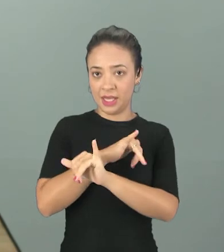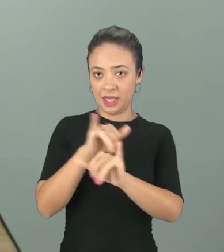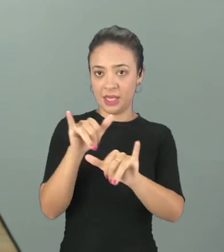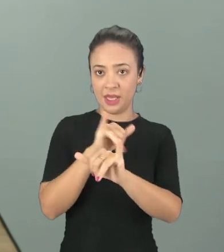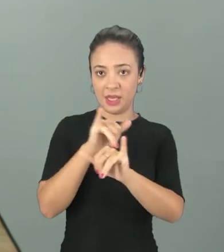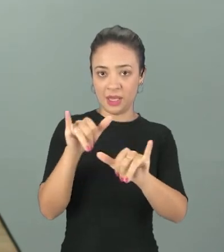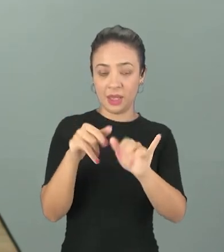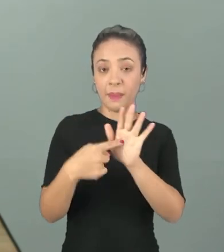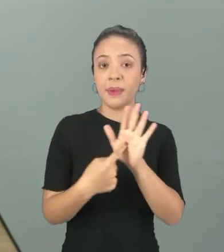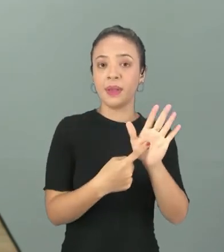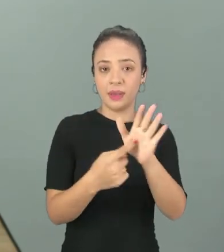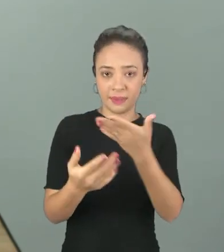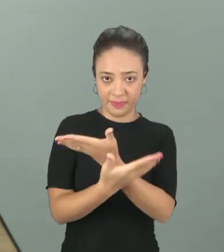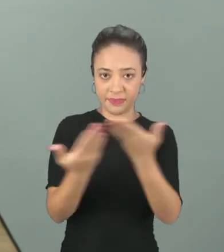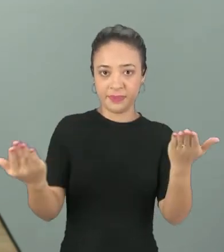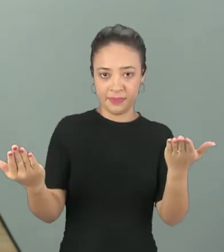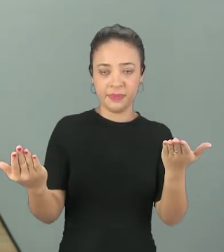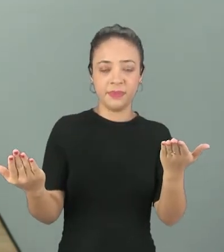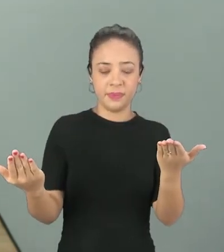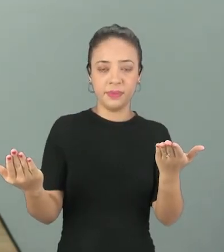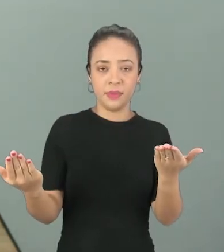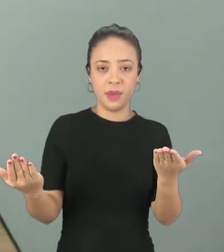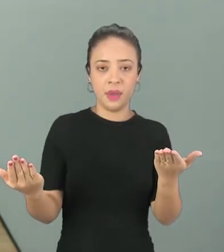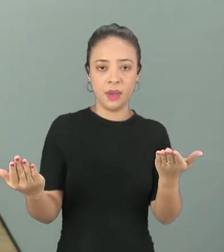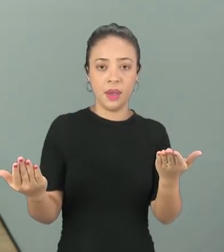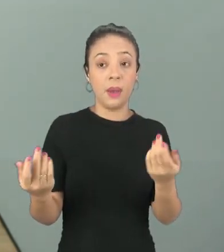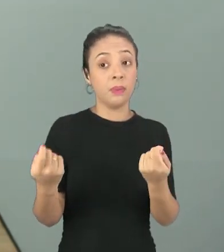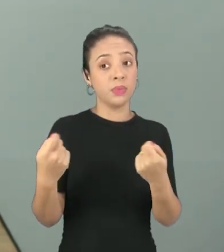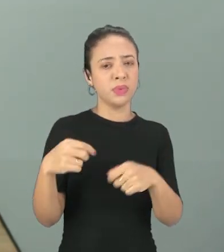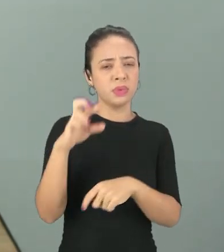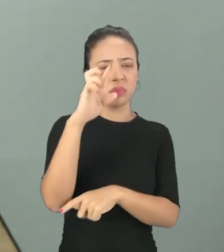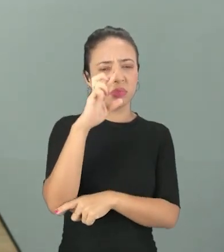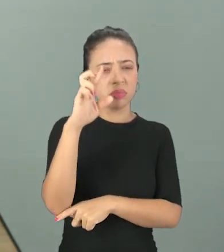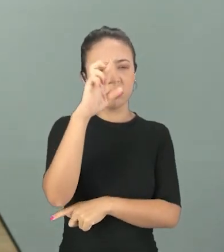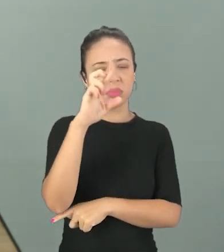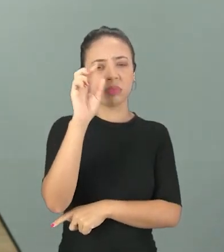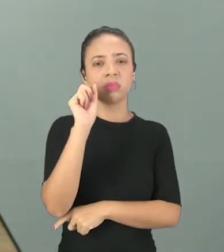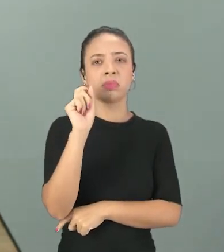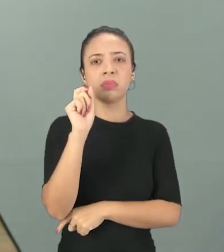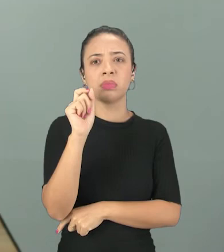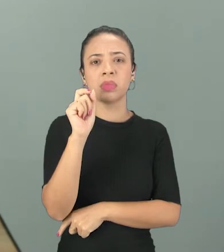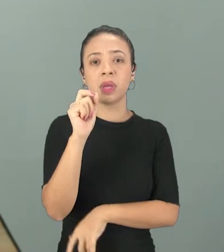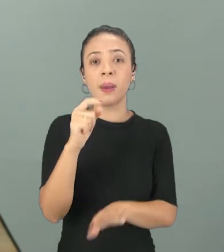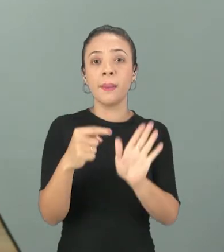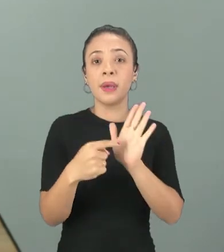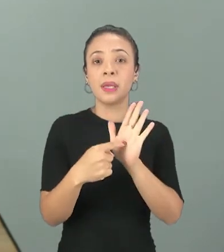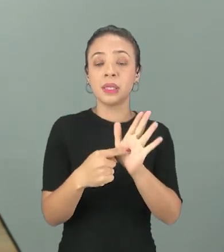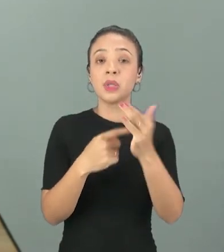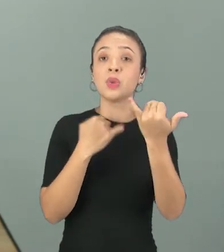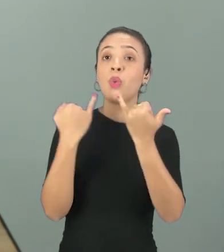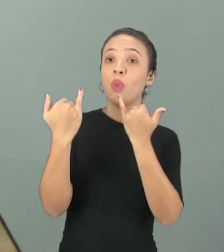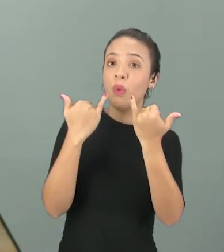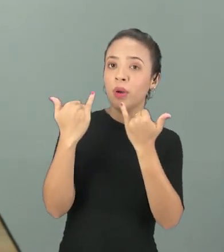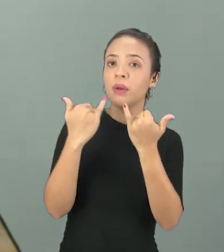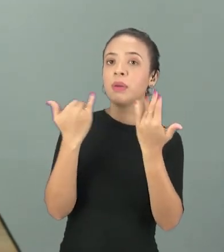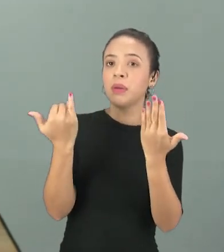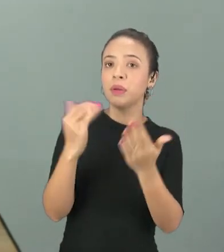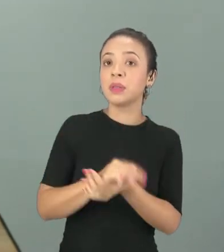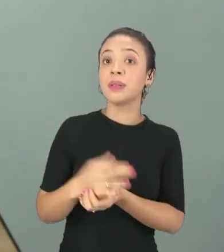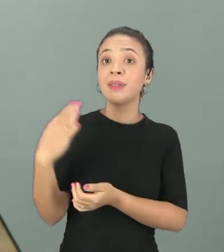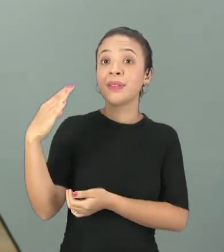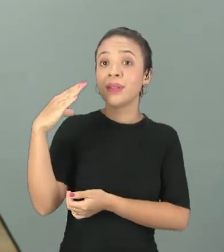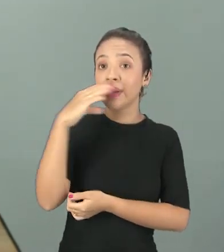está sendo apresentado, nós podemos observar que ele nos dá uma informação